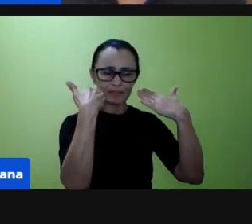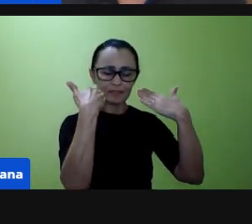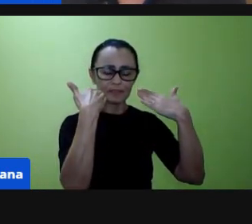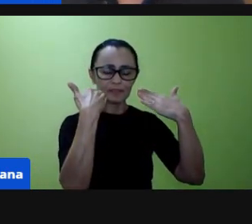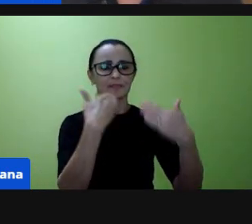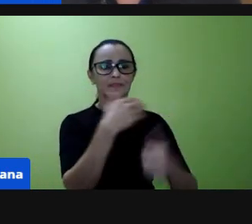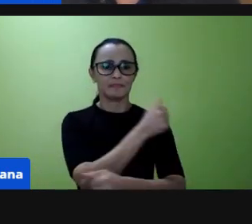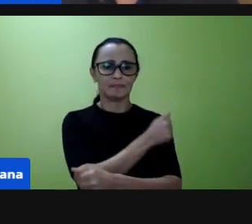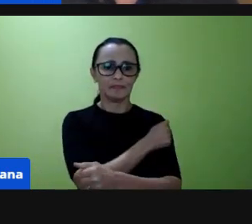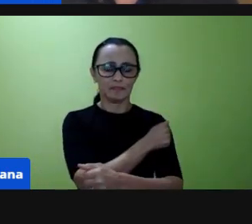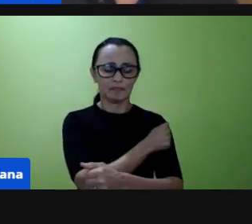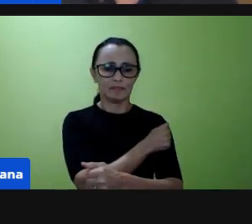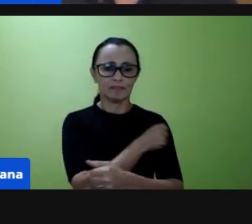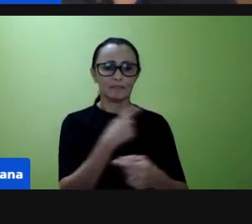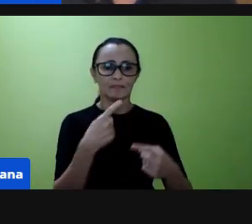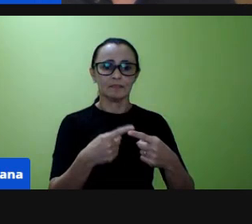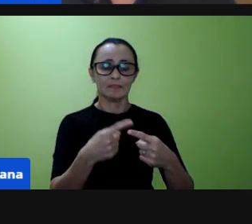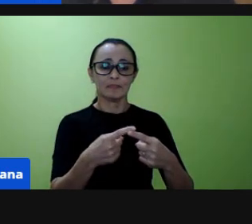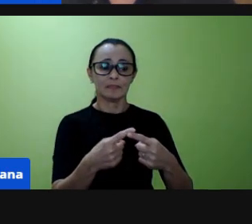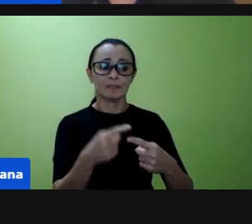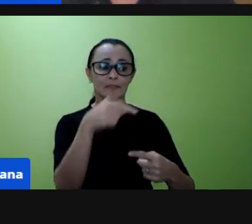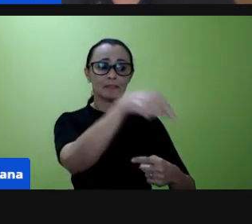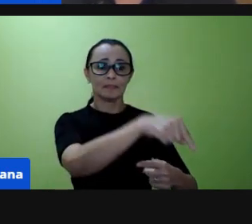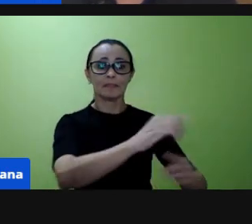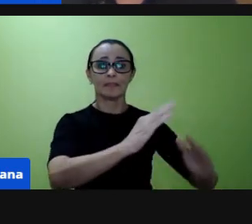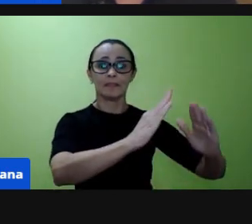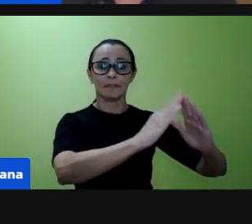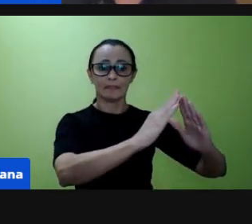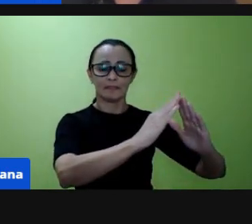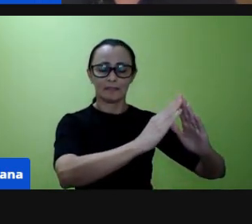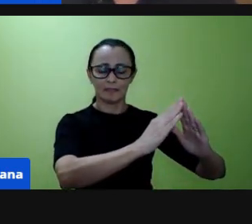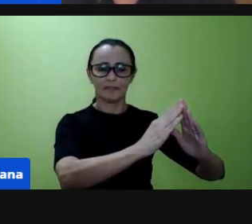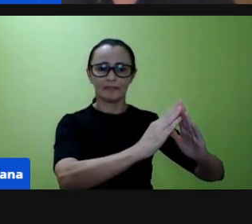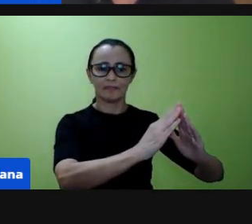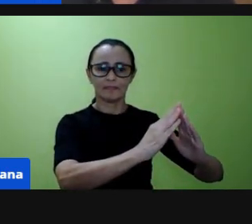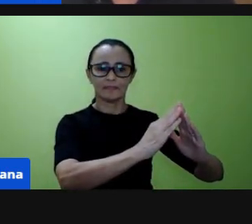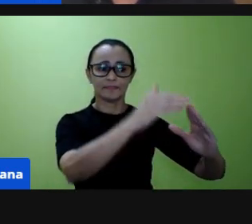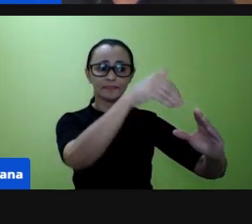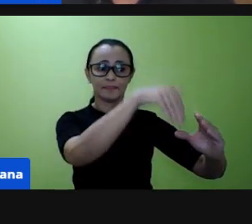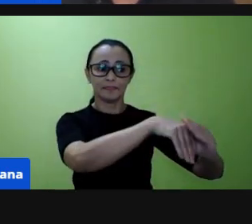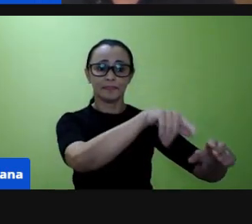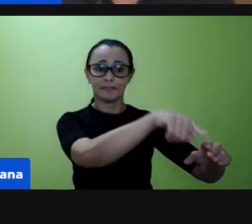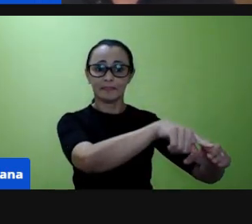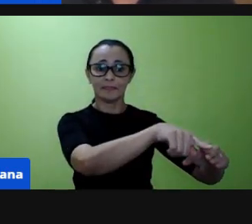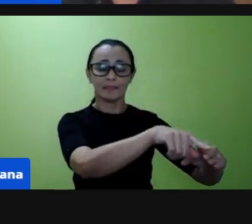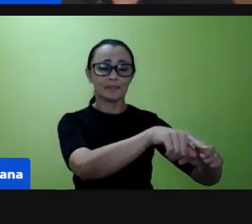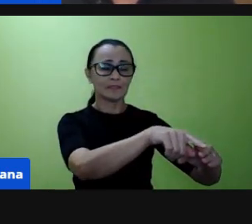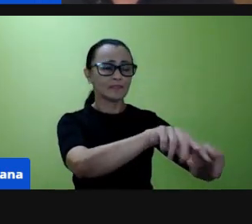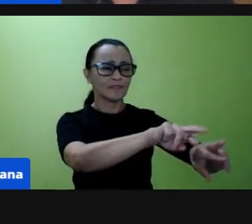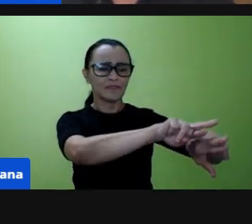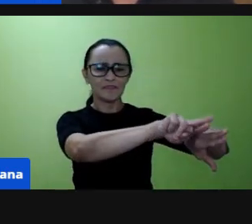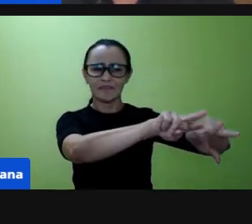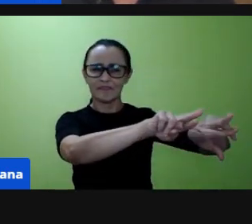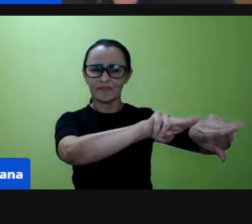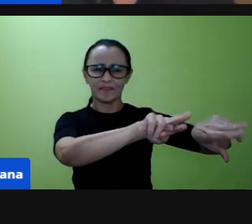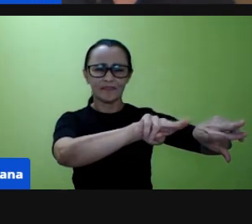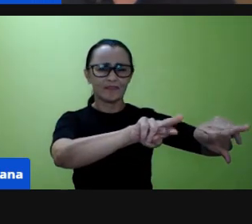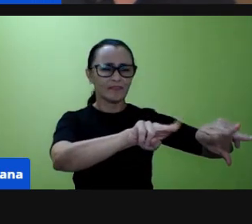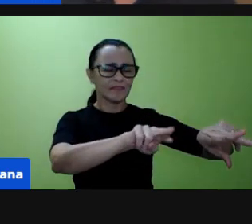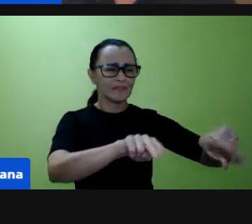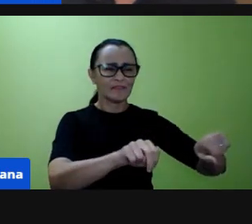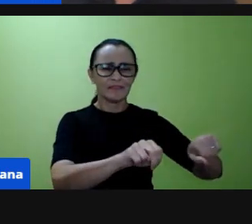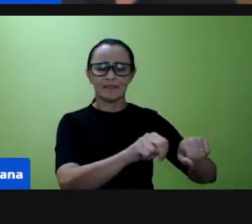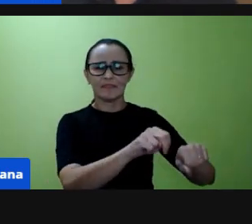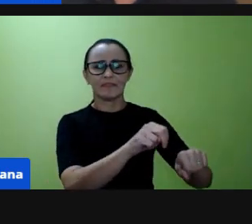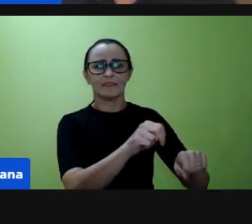né? Dentro da casa dele existem N coisas que vão chamar a atenção dele, e, no entanto, ele tem que focar